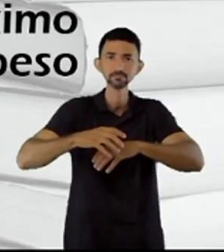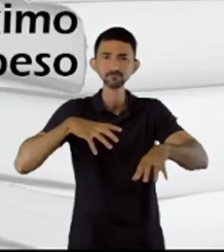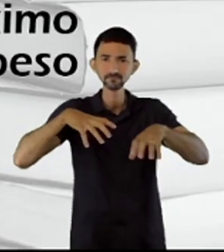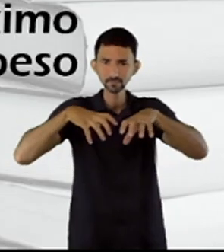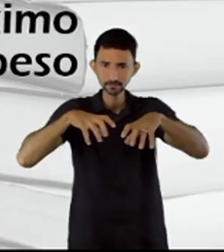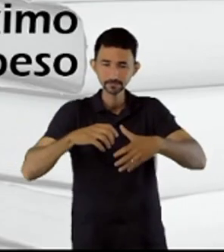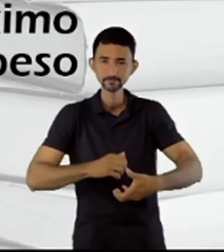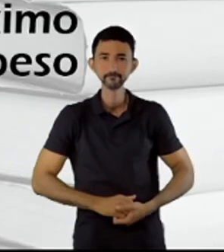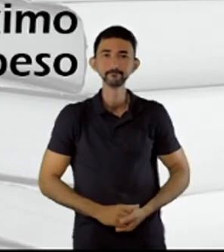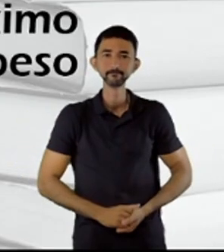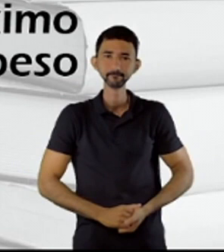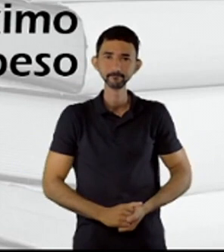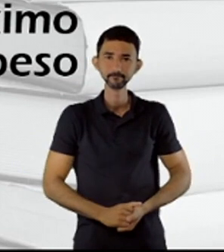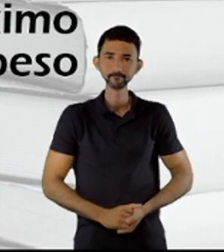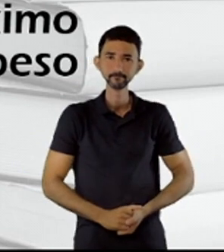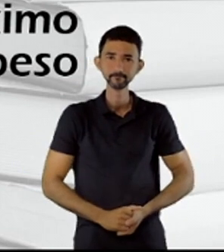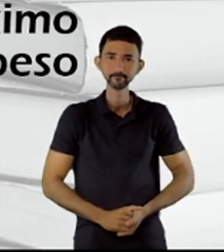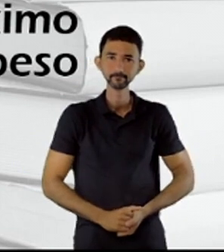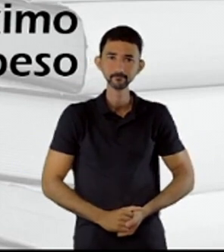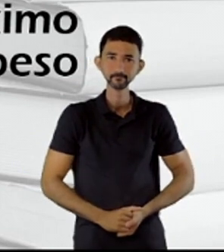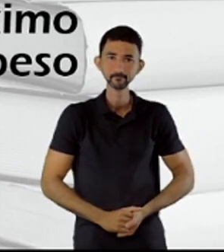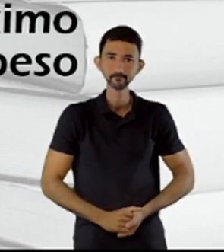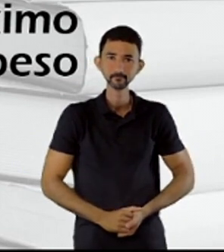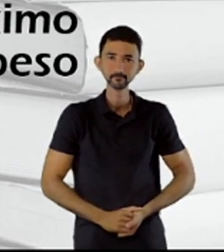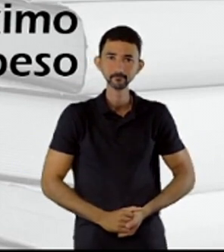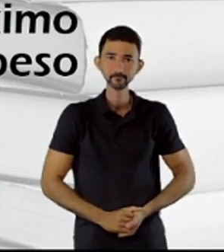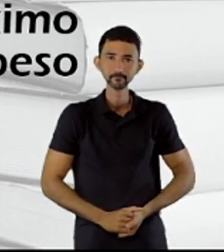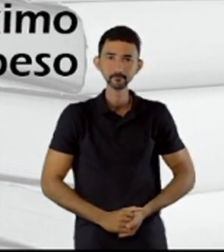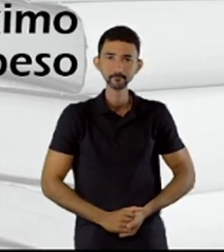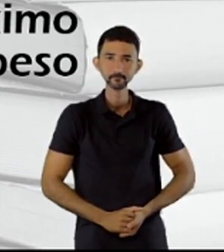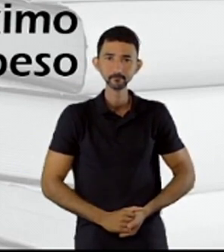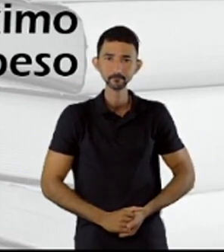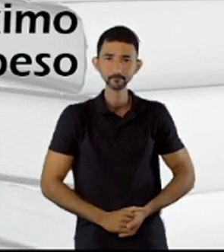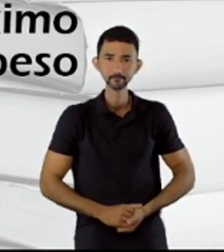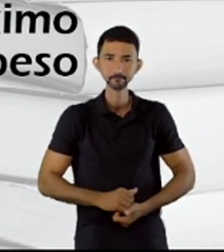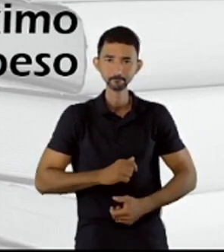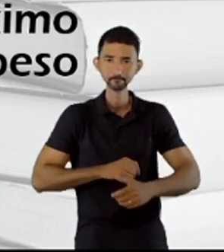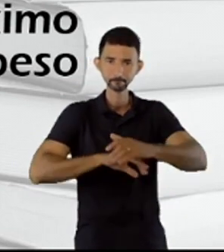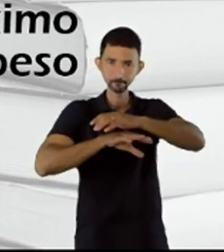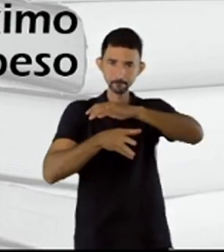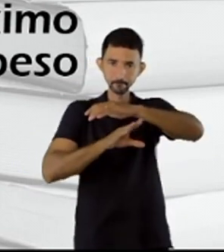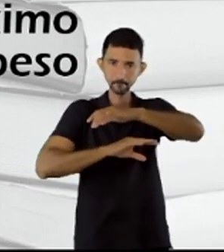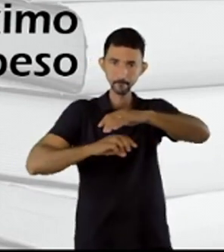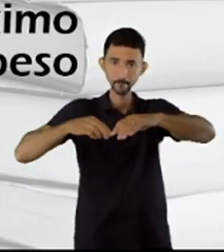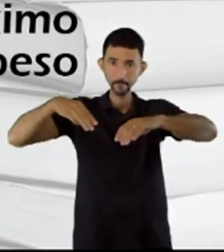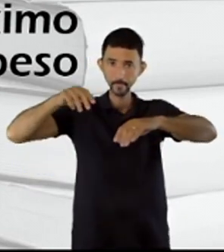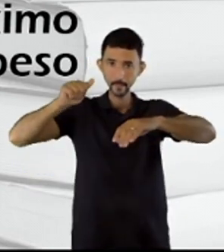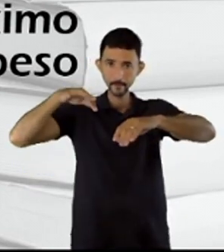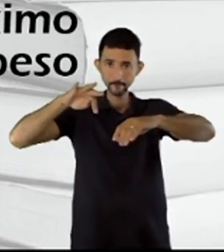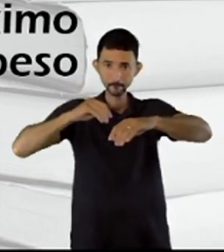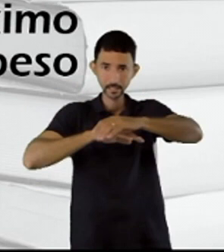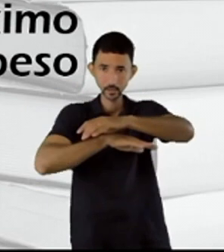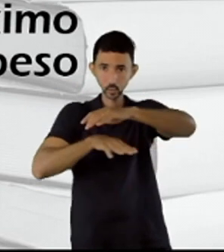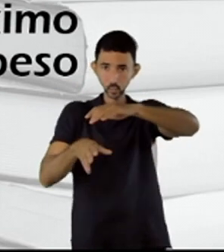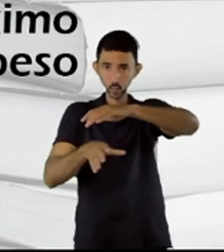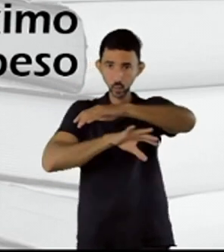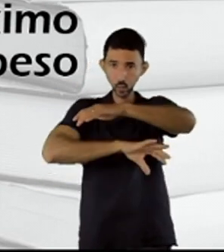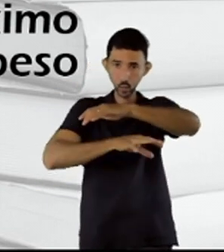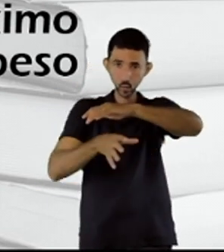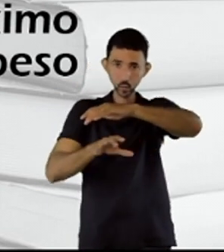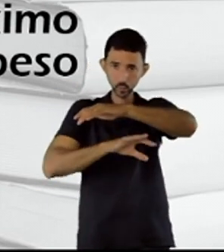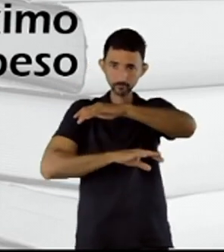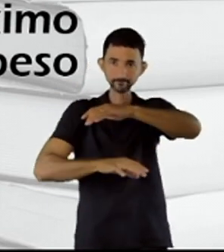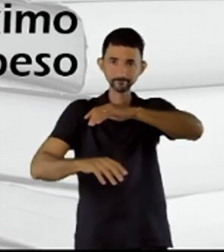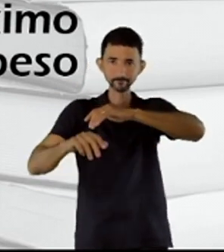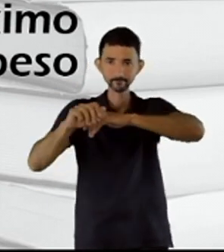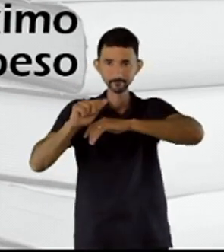situações. Tudo bem? Aqui você tem o manto superior, né, que é a chamada